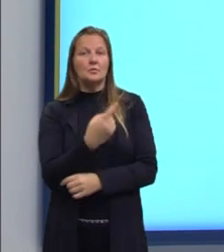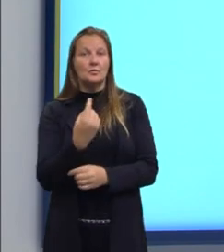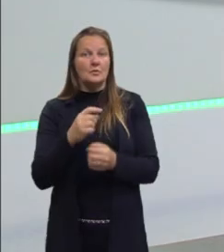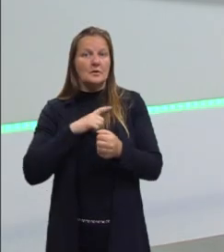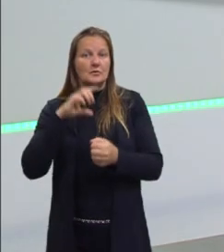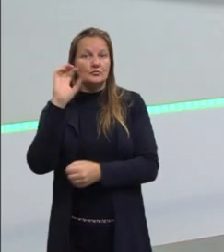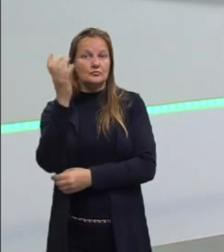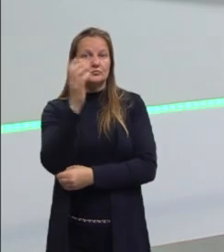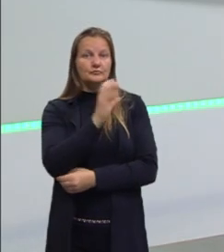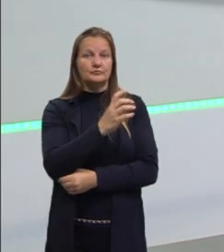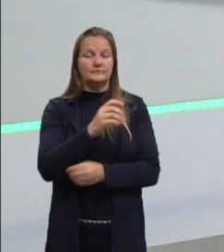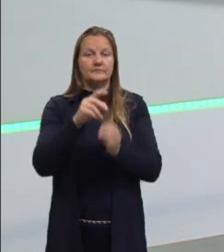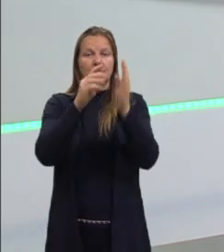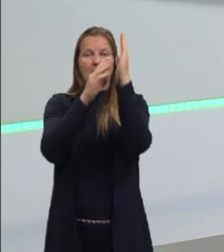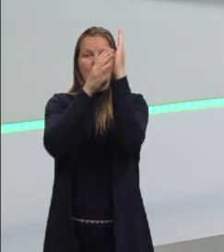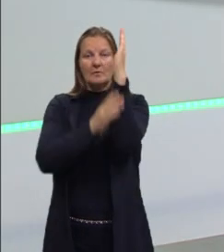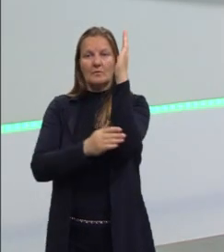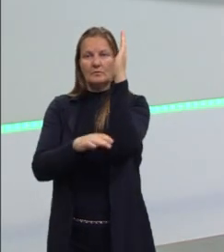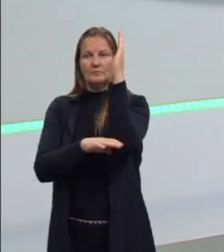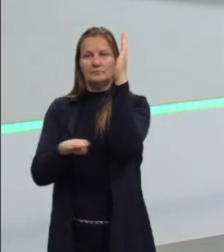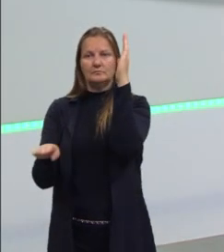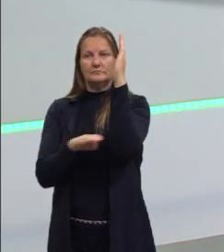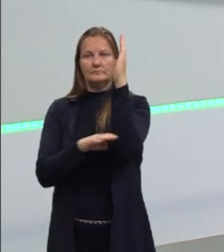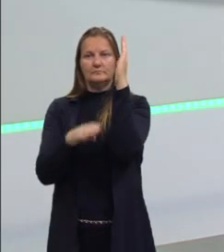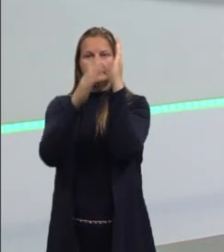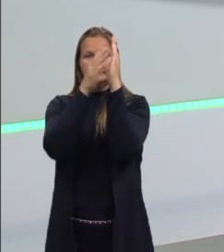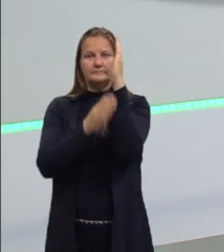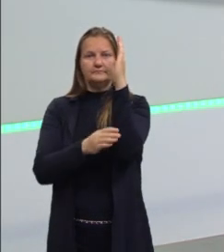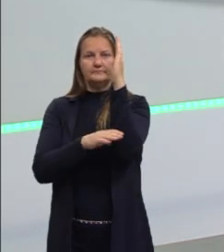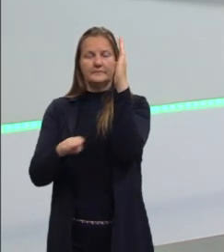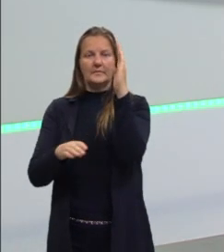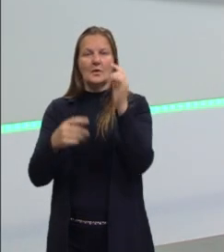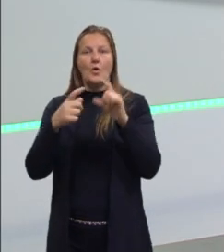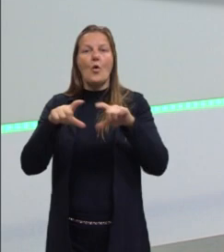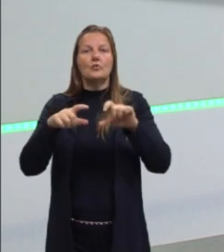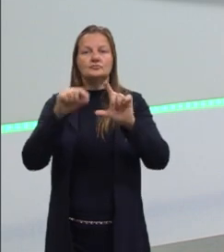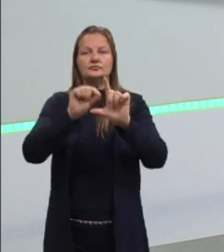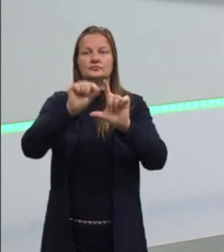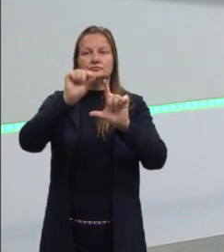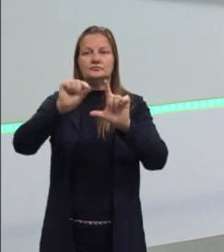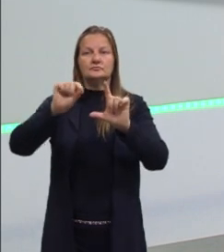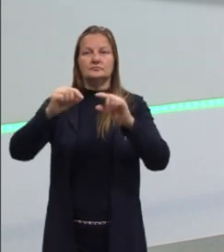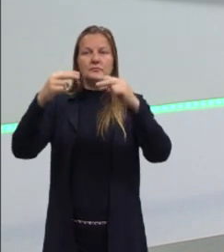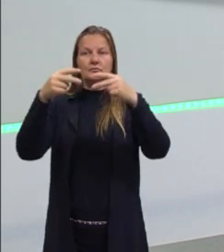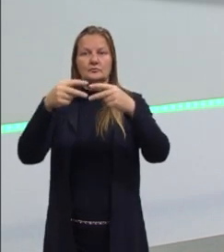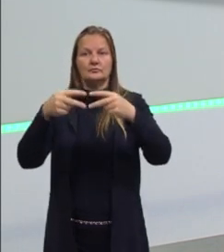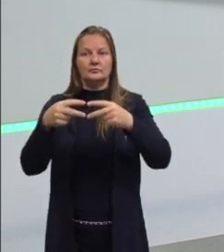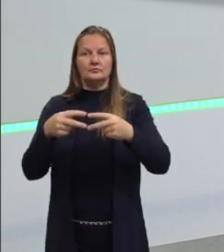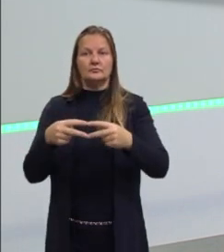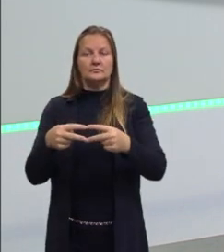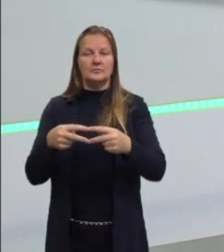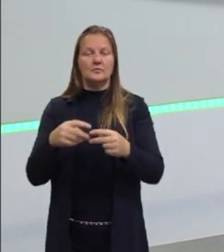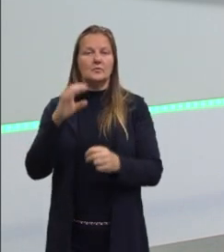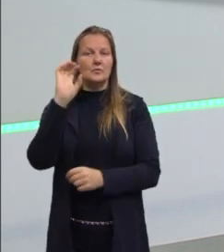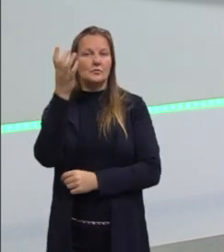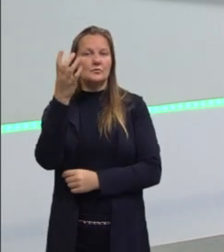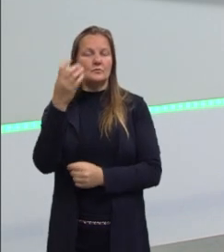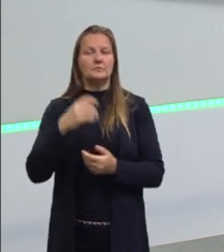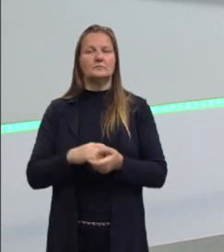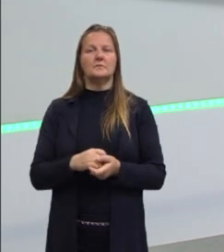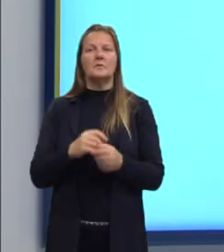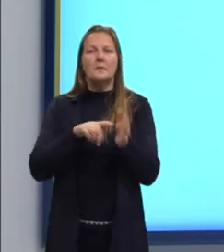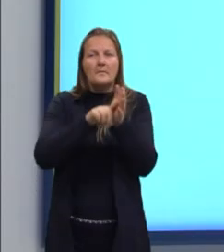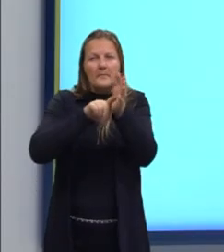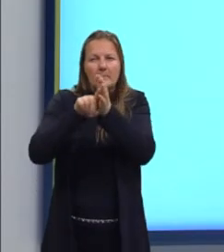ali a resolução no plano cartesiano a gente consegue localizar o par ordenado que seria a solução do sistema Então